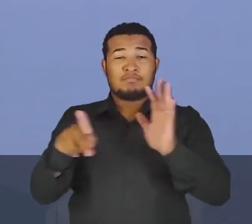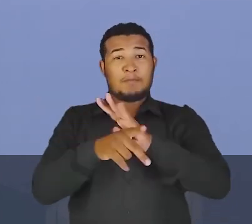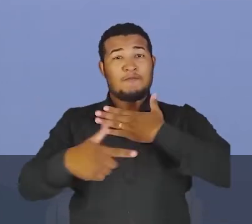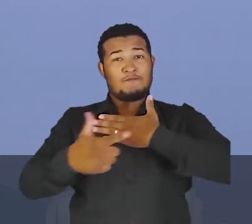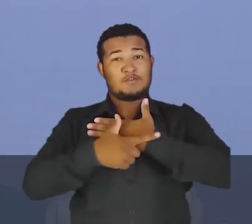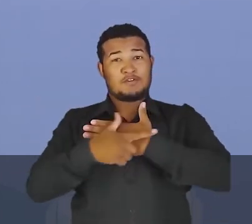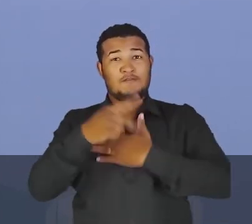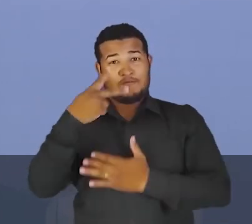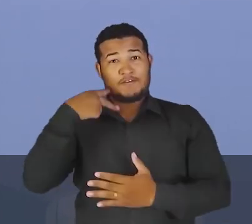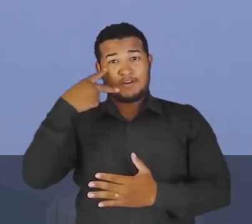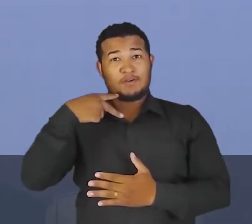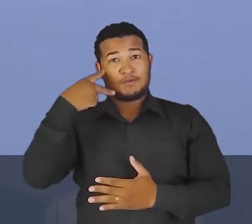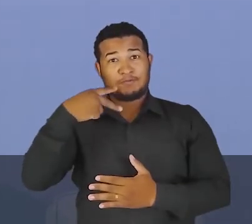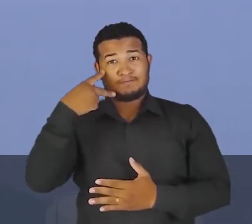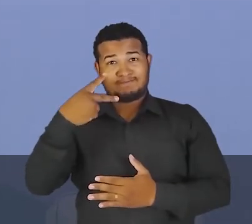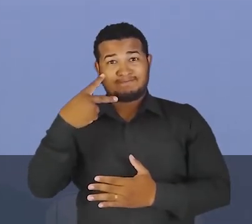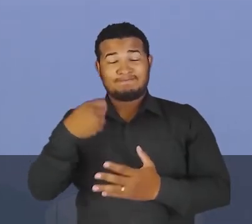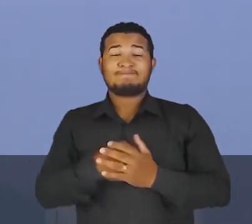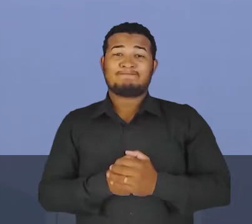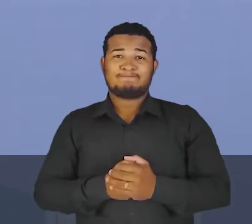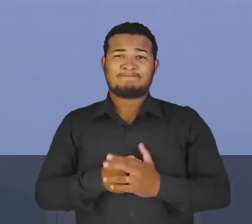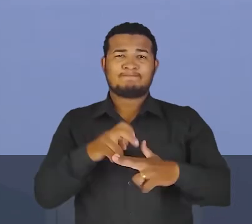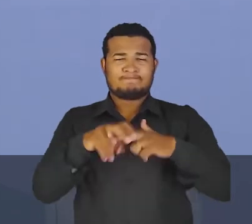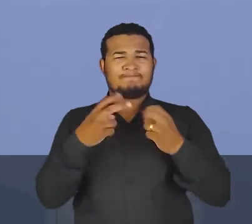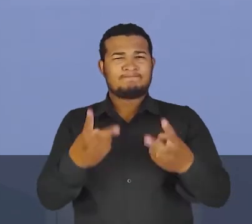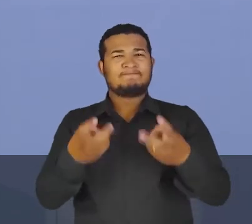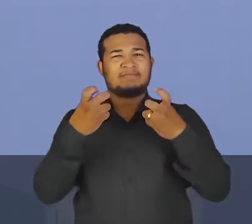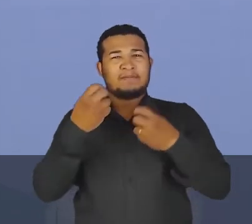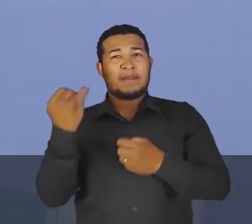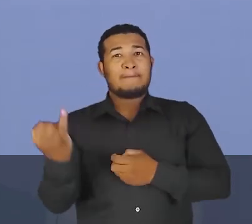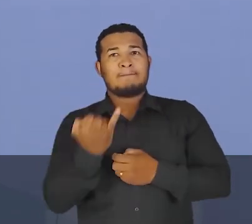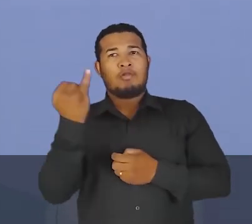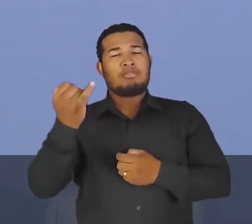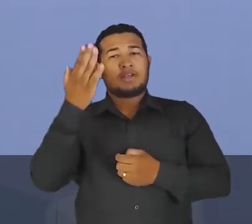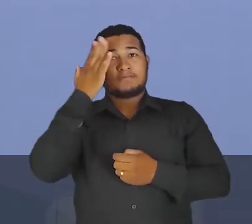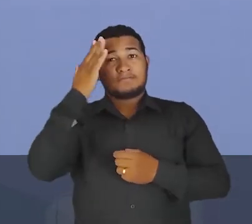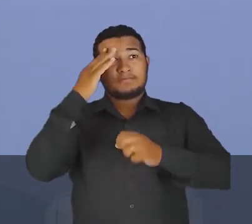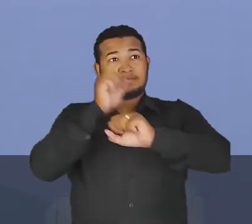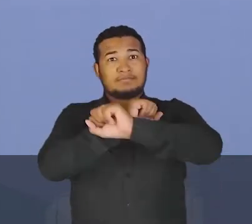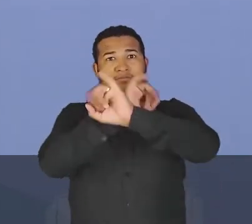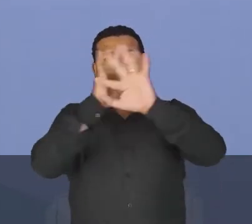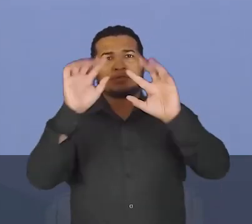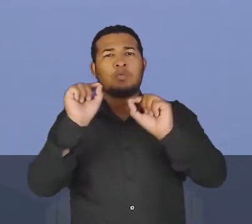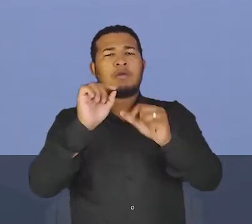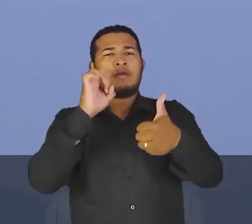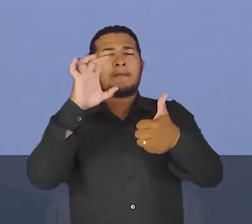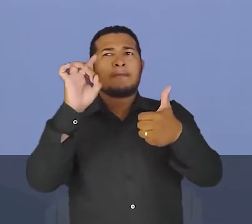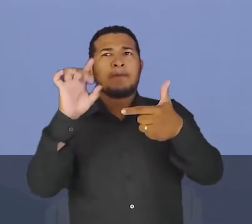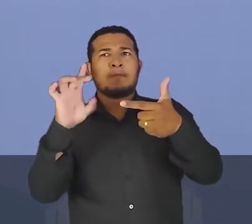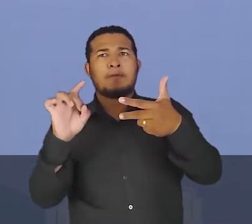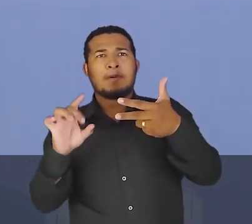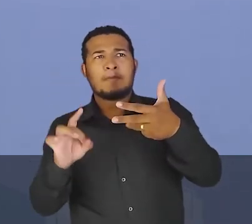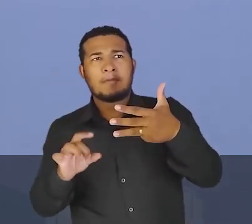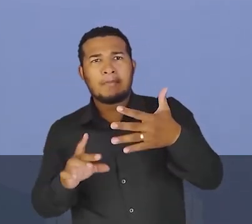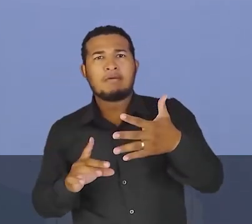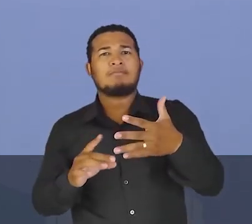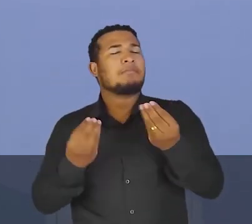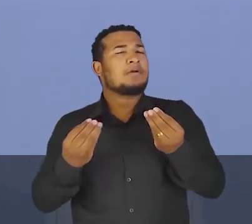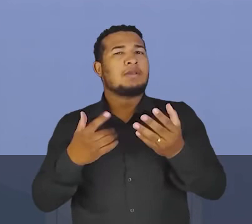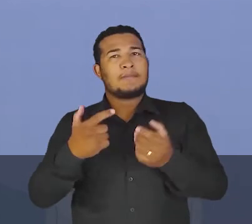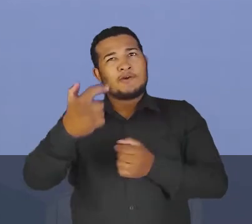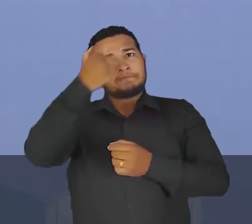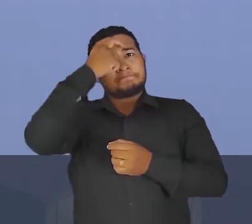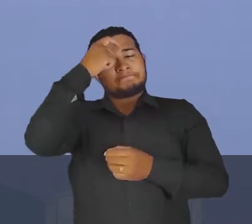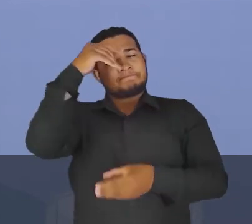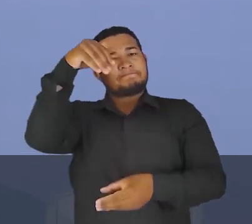função do vereador. Então, observa, como é que é importante a gente entender o que cada cargo faz para que a gente possa votar com